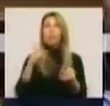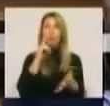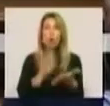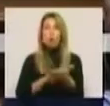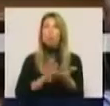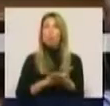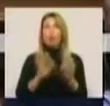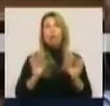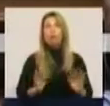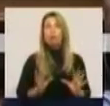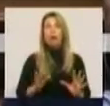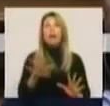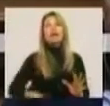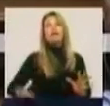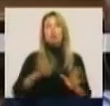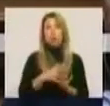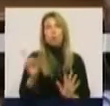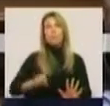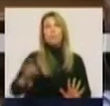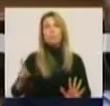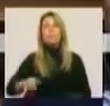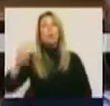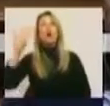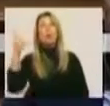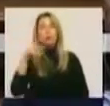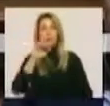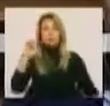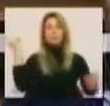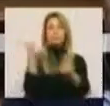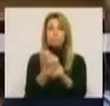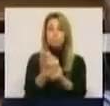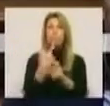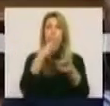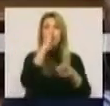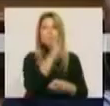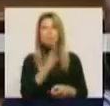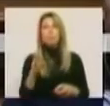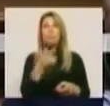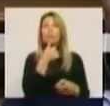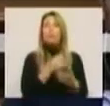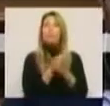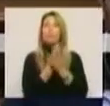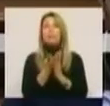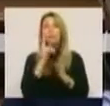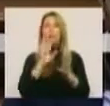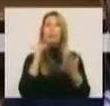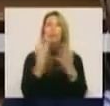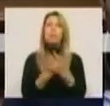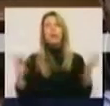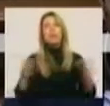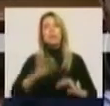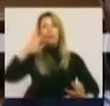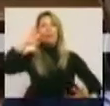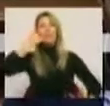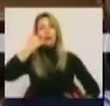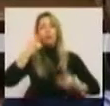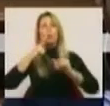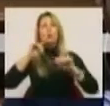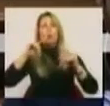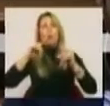maior incidência. A monitorização e implementação de medidas de mitigação, como passagens subterrâneas ou sinalização e